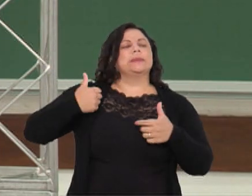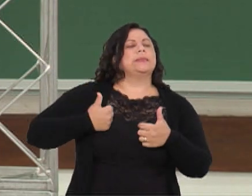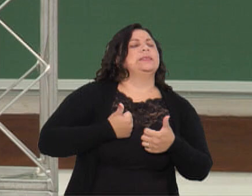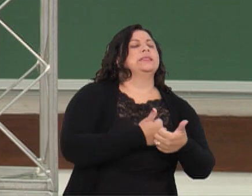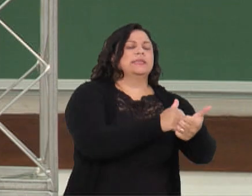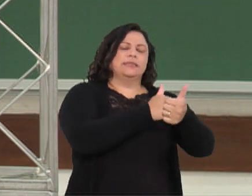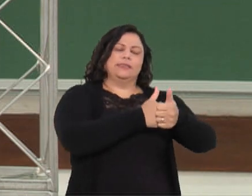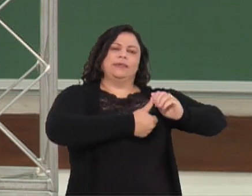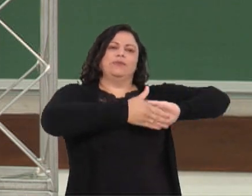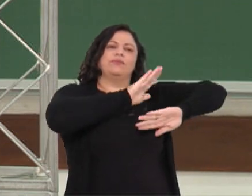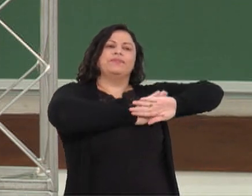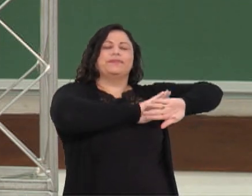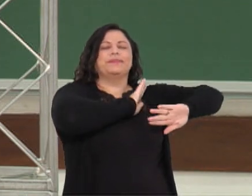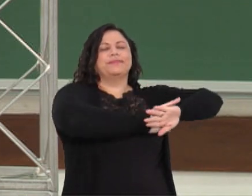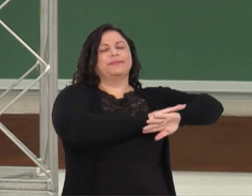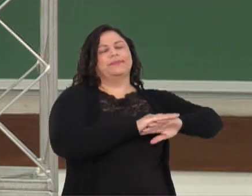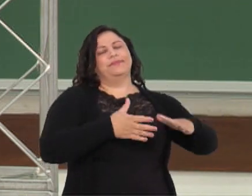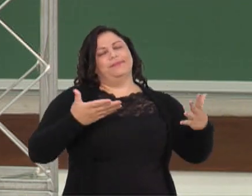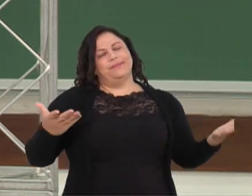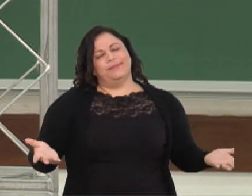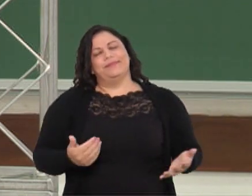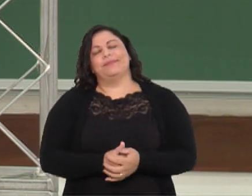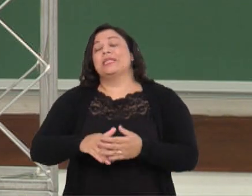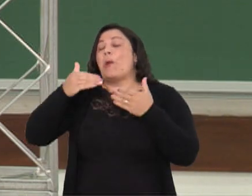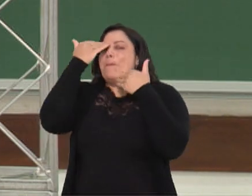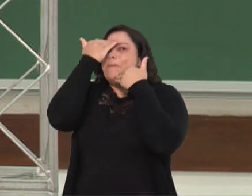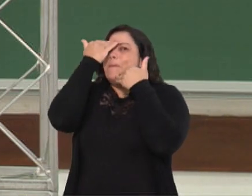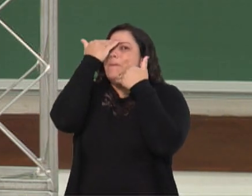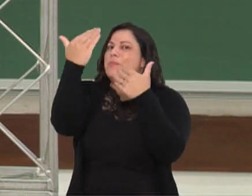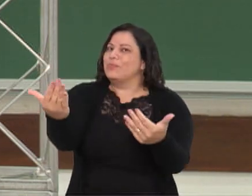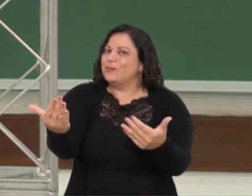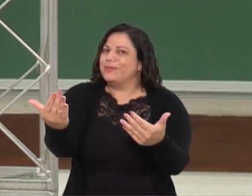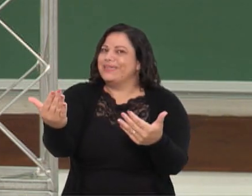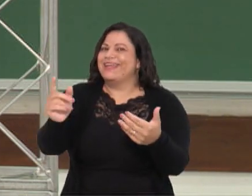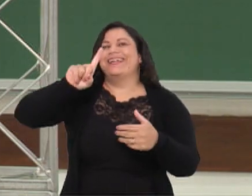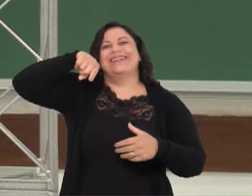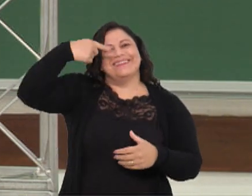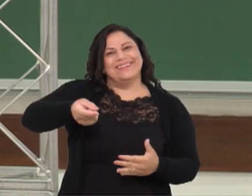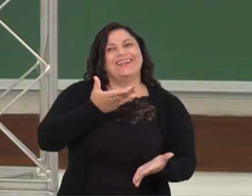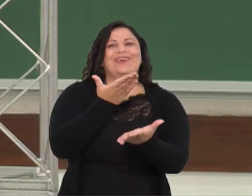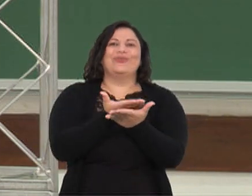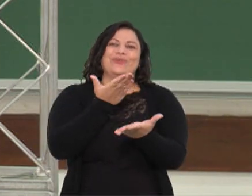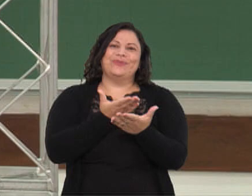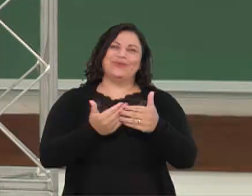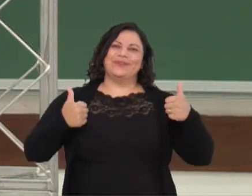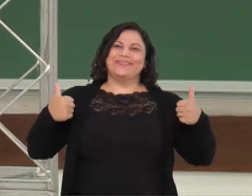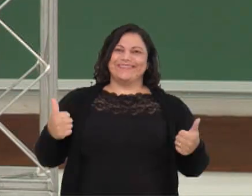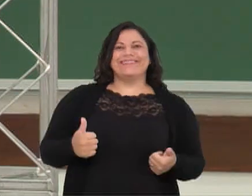ideologia. Muito obrigado. Até uma próxima aula.